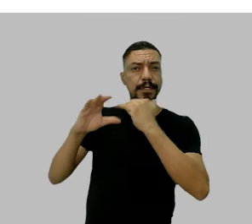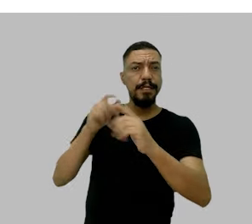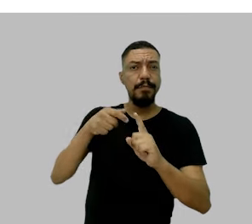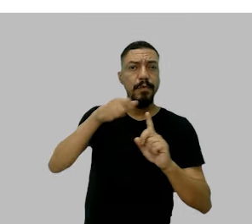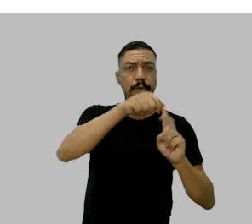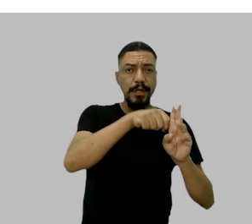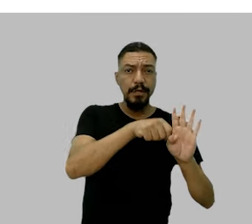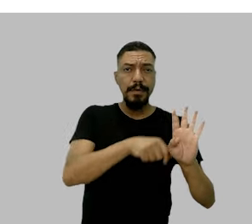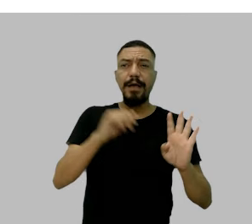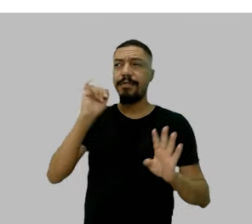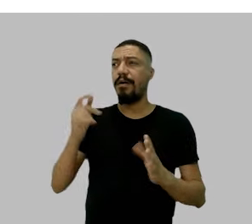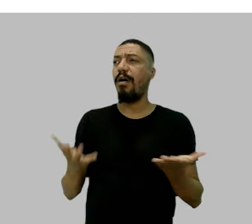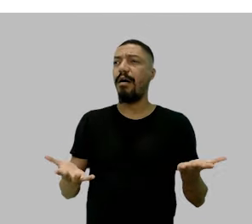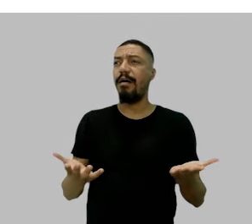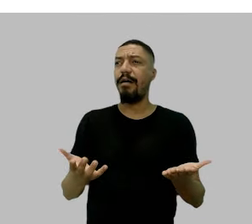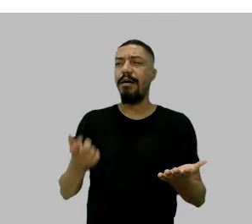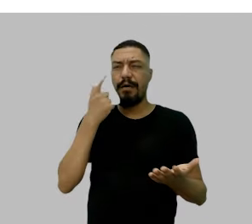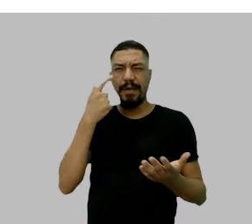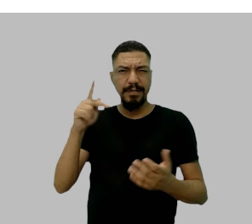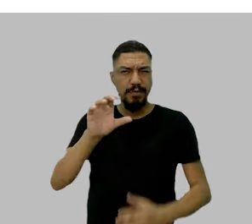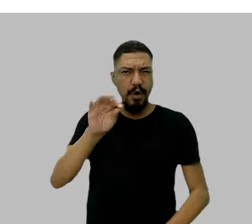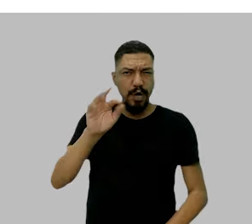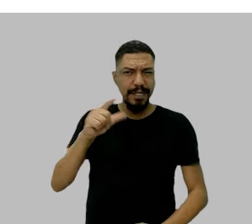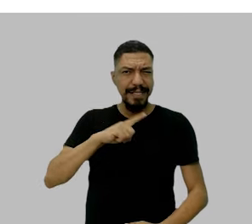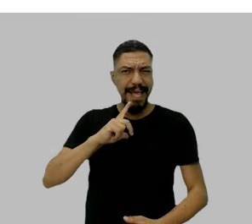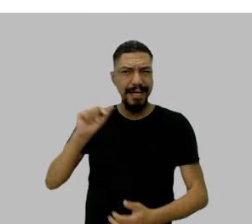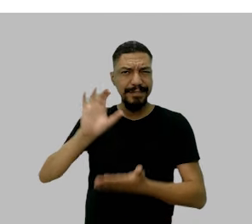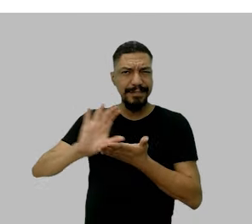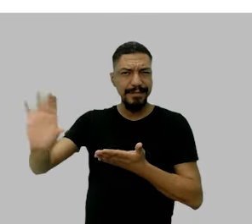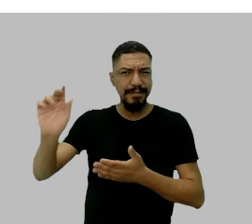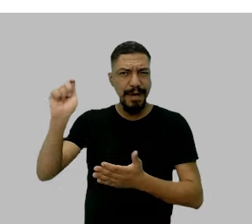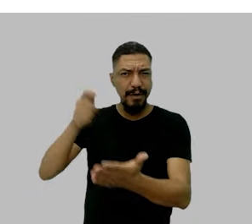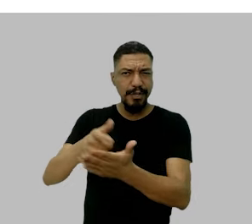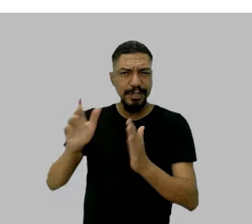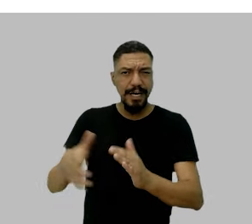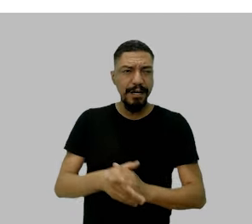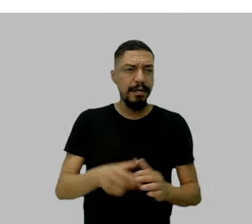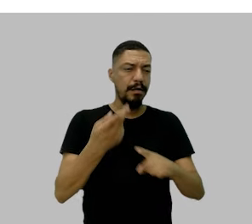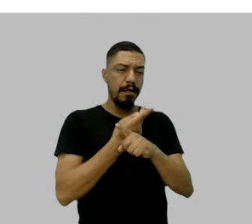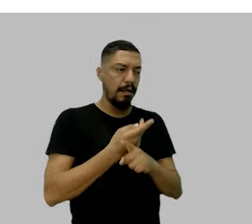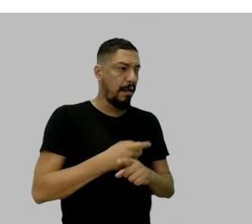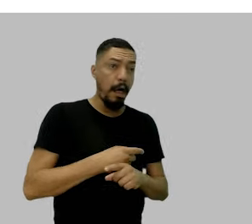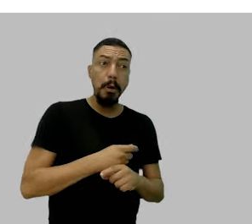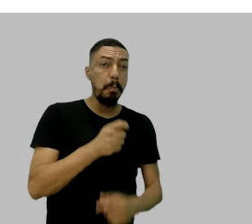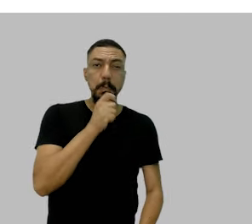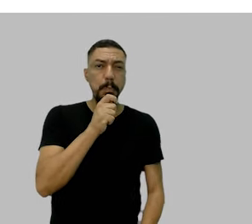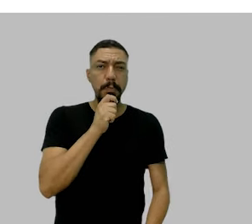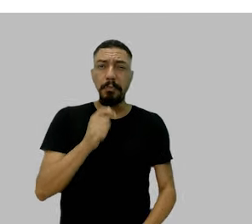fulana, dá uma olhadinha na sua conta se você recebeu. Aí a pessoa falou, não. Eu falei,